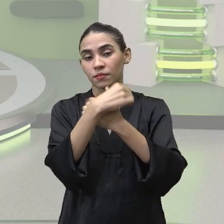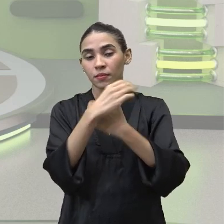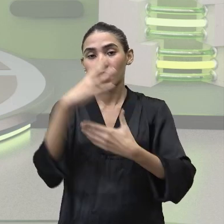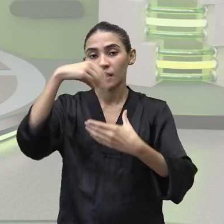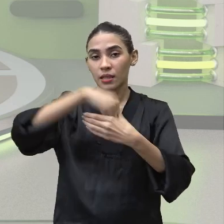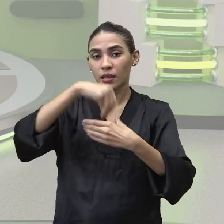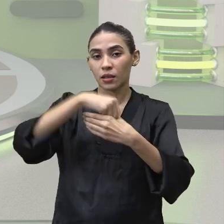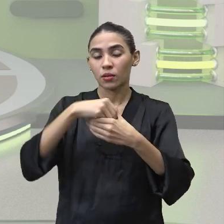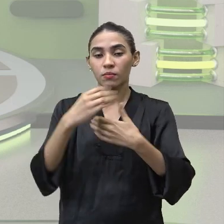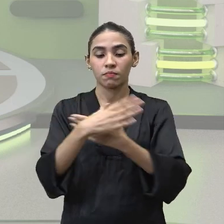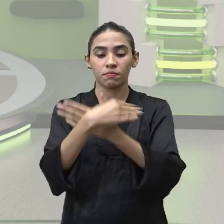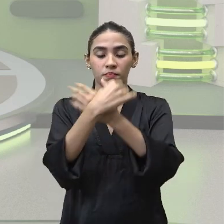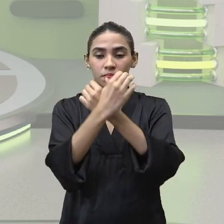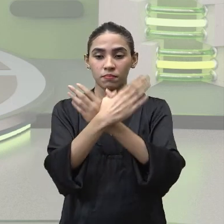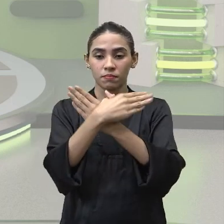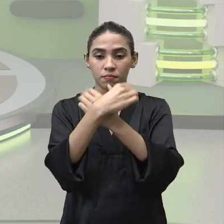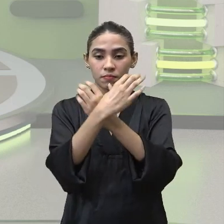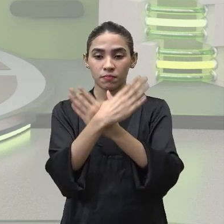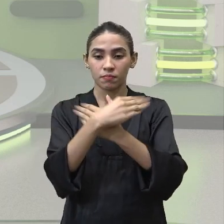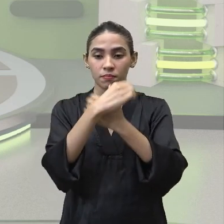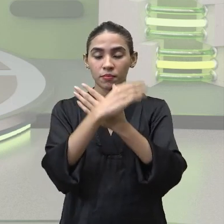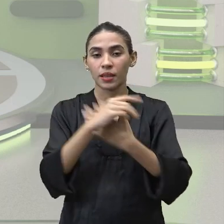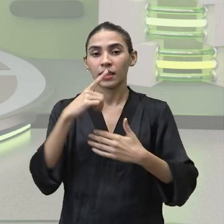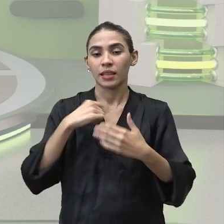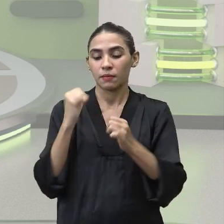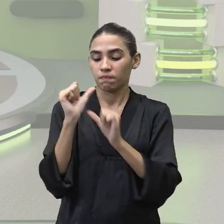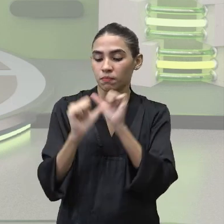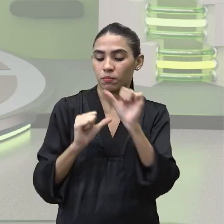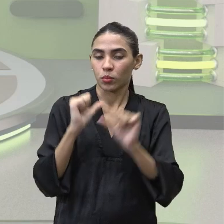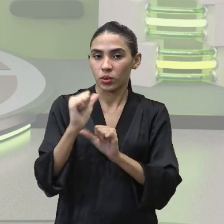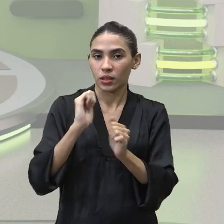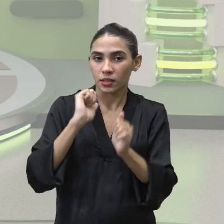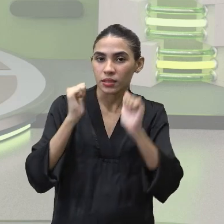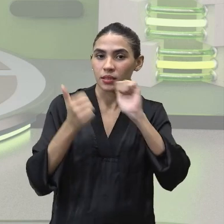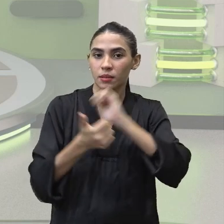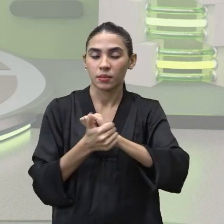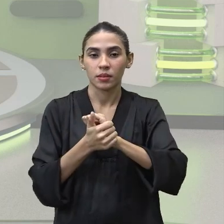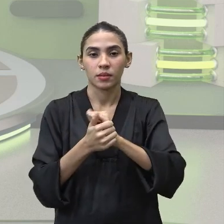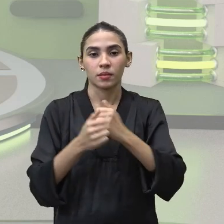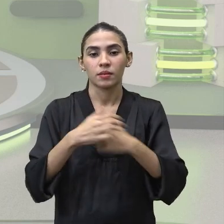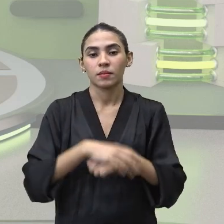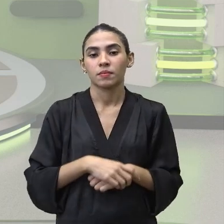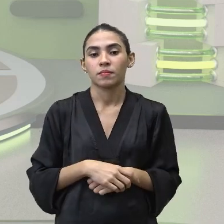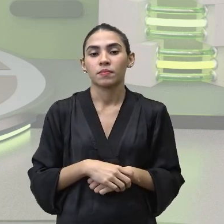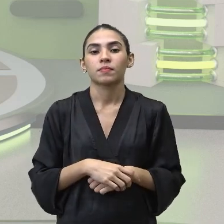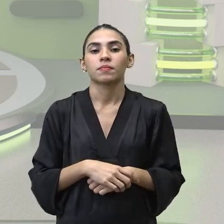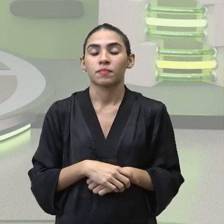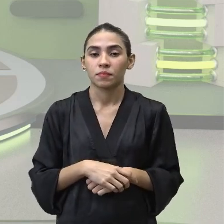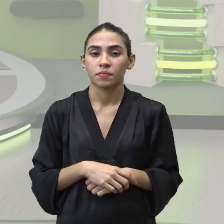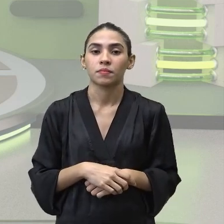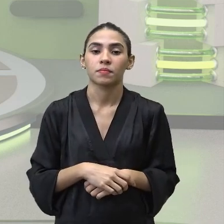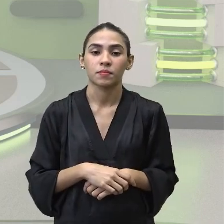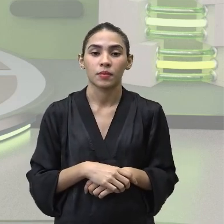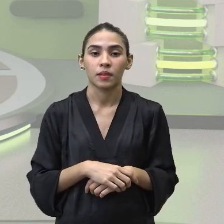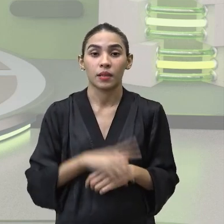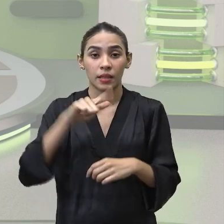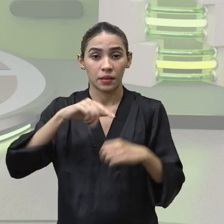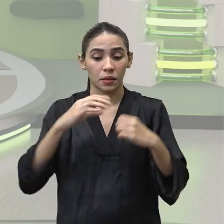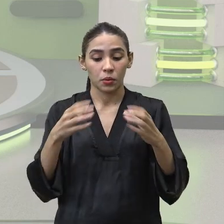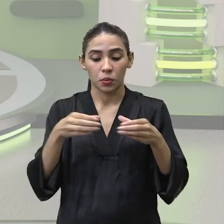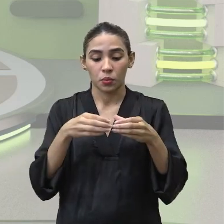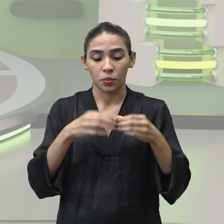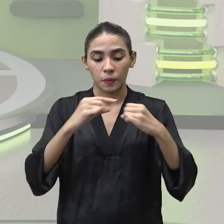As borboletas elas vão passar por uma fase de transformação. Aí, fora esse exemplo aí, que é dos invertebrados,